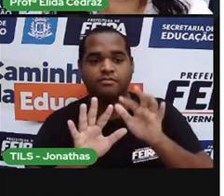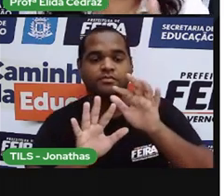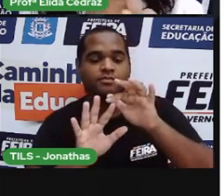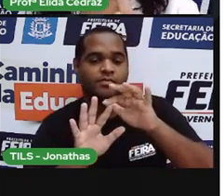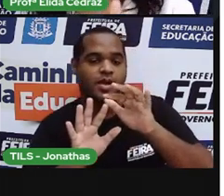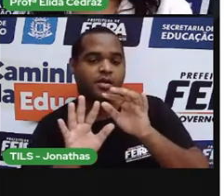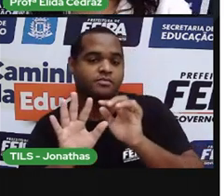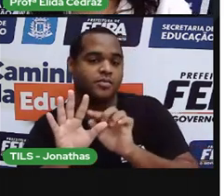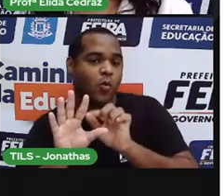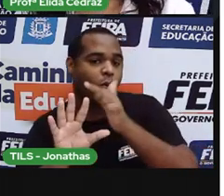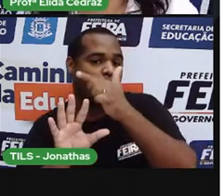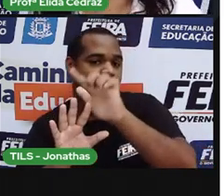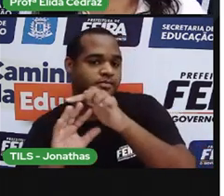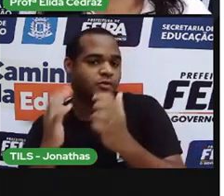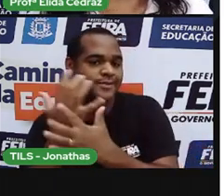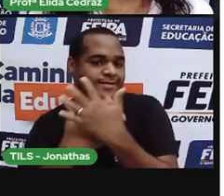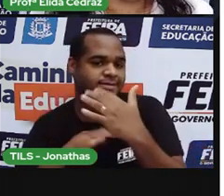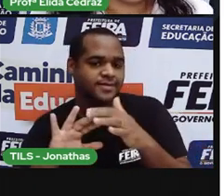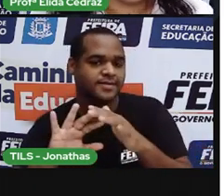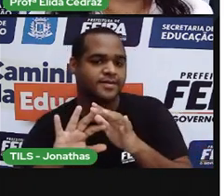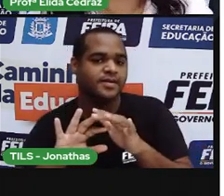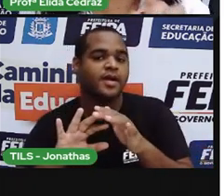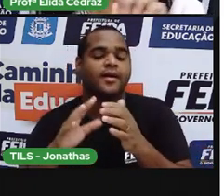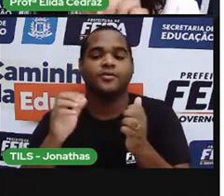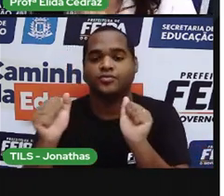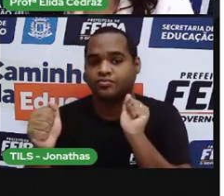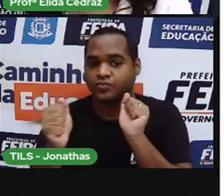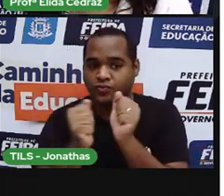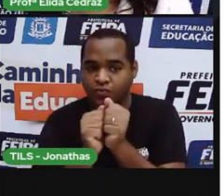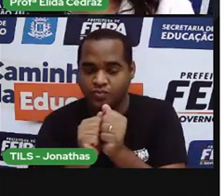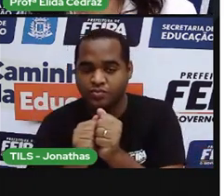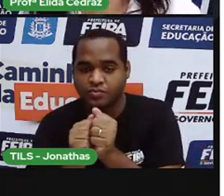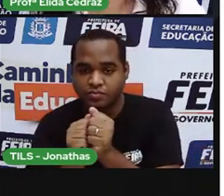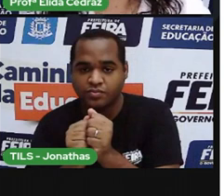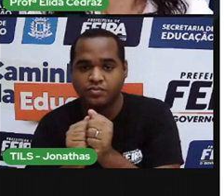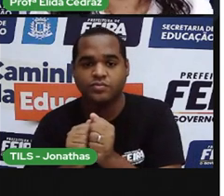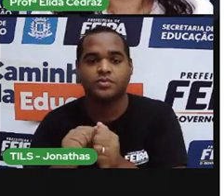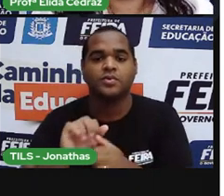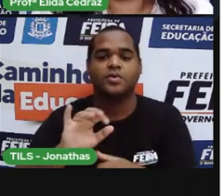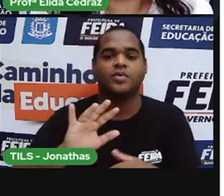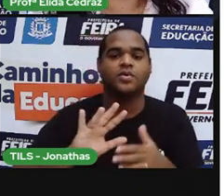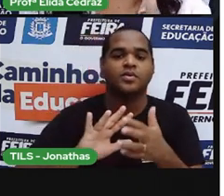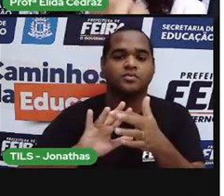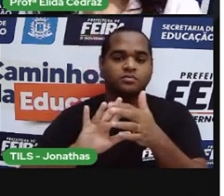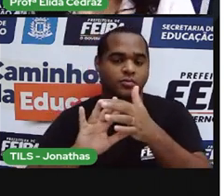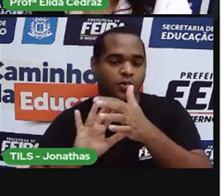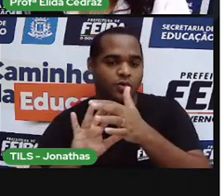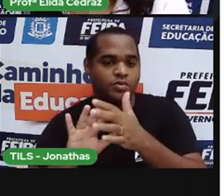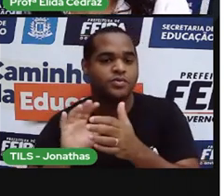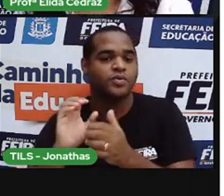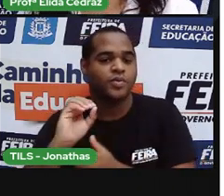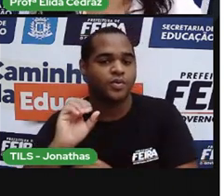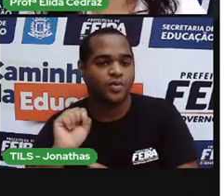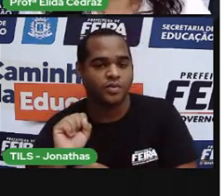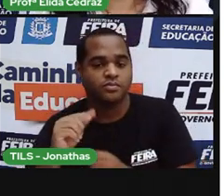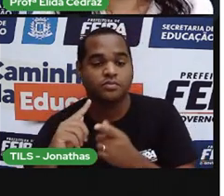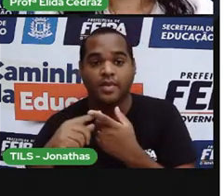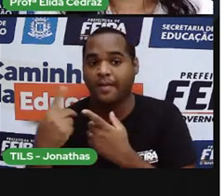Canta, palitinho. Com, palitinho. Os,